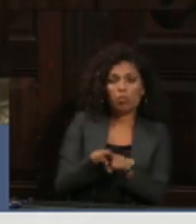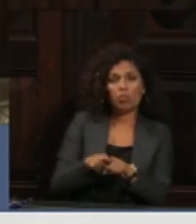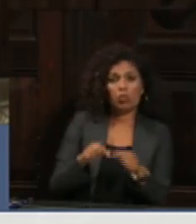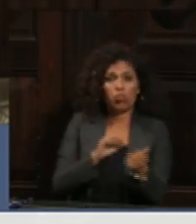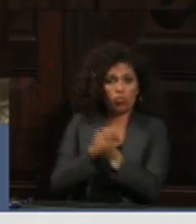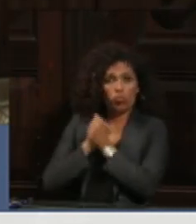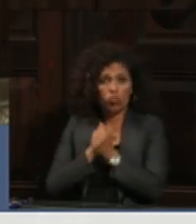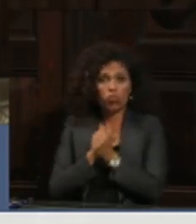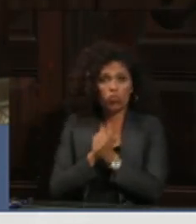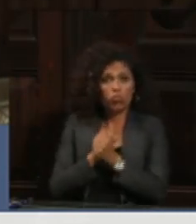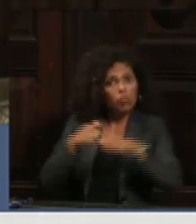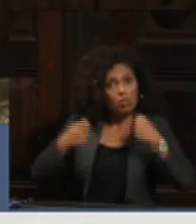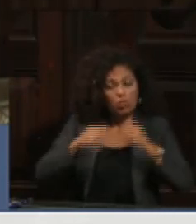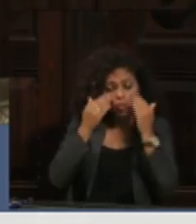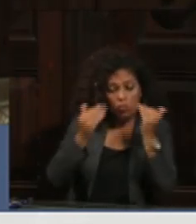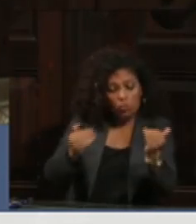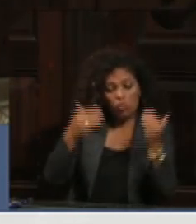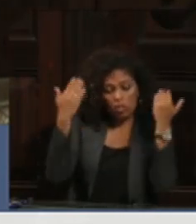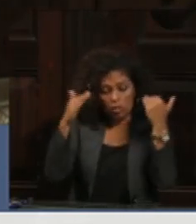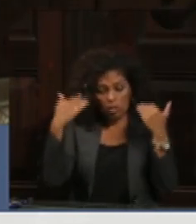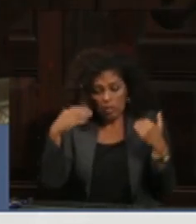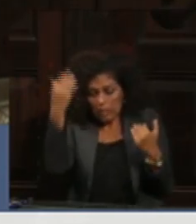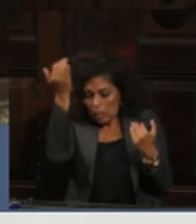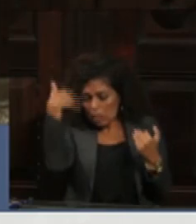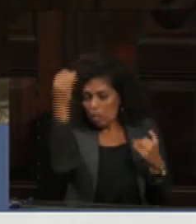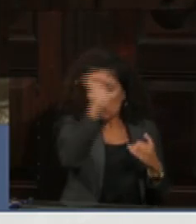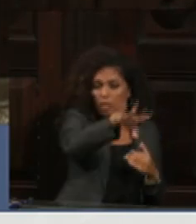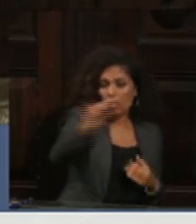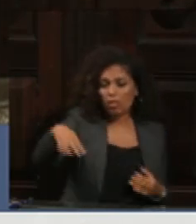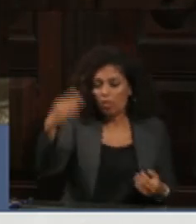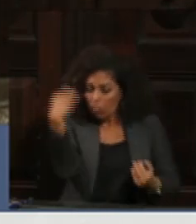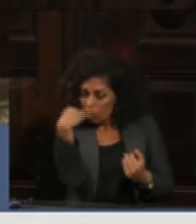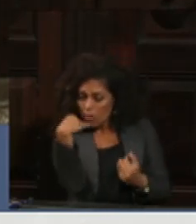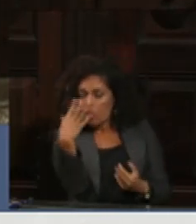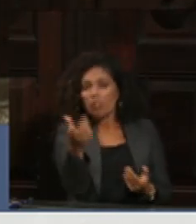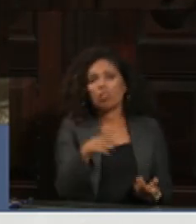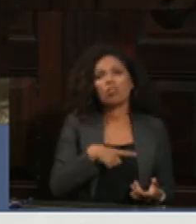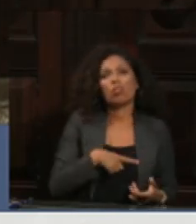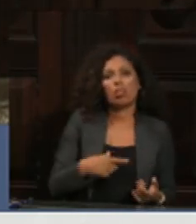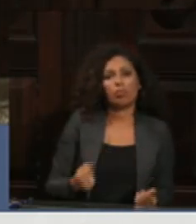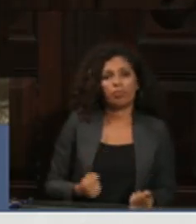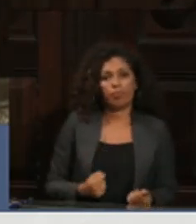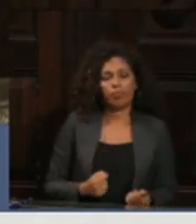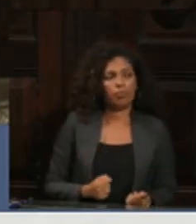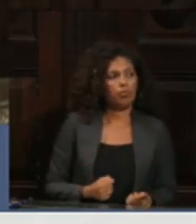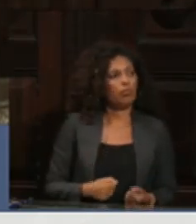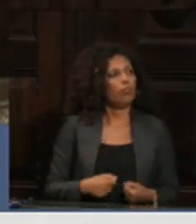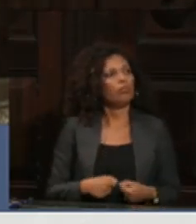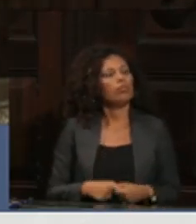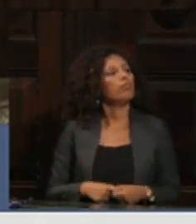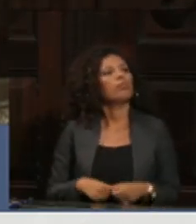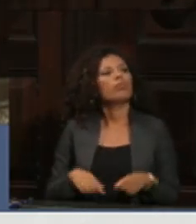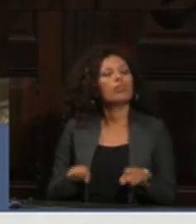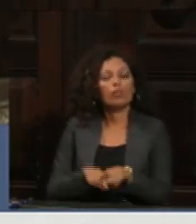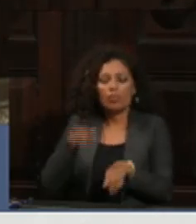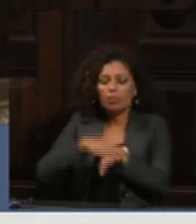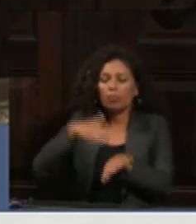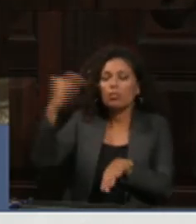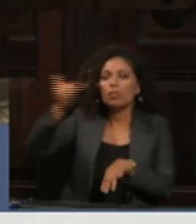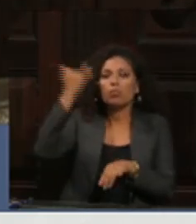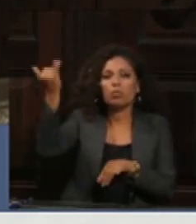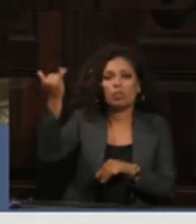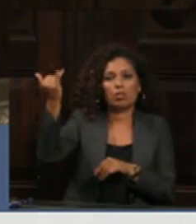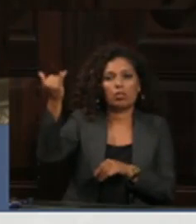também é falha. E assim a gente consegue sair desse grande buraco. E finalizando, o mais